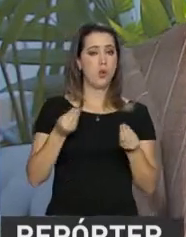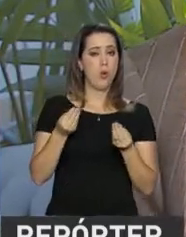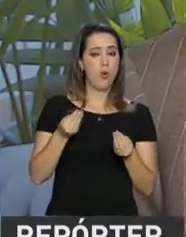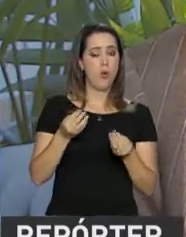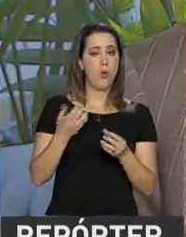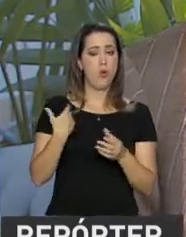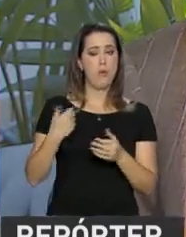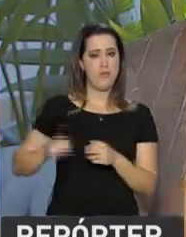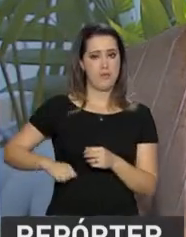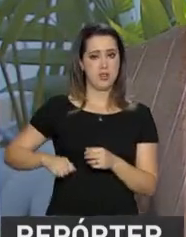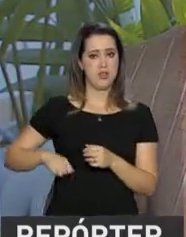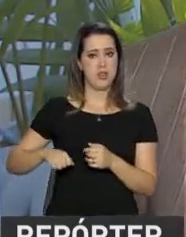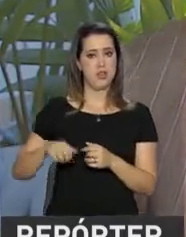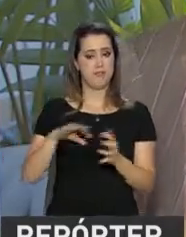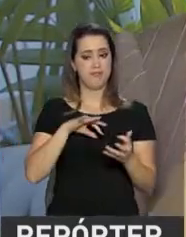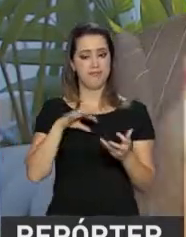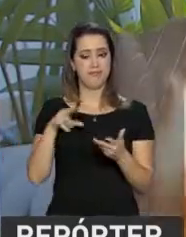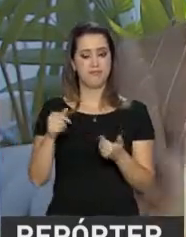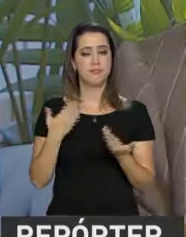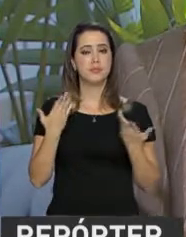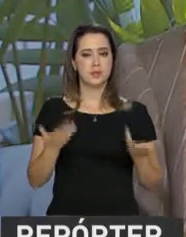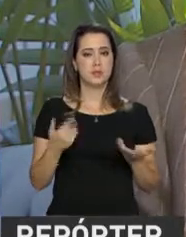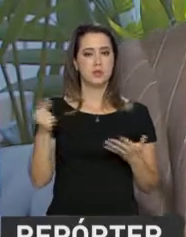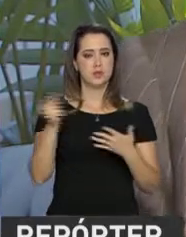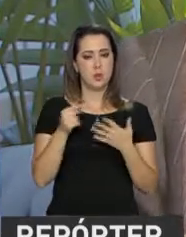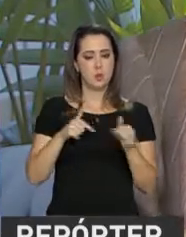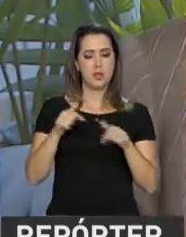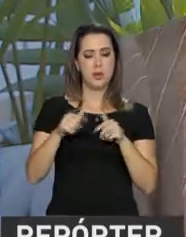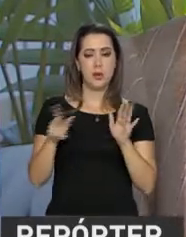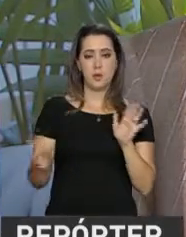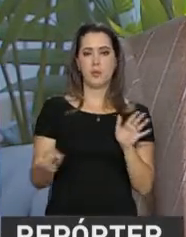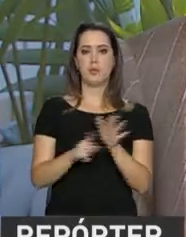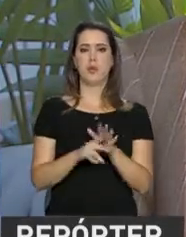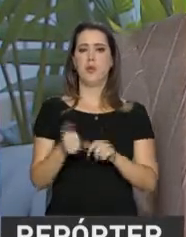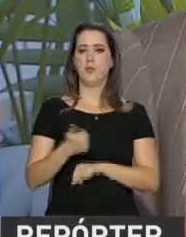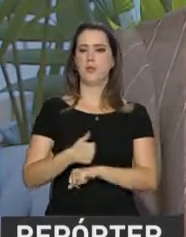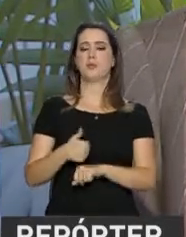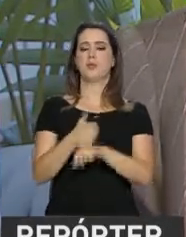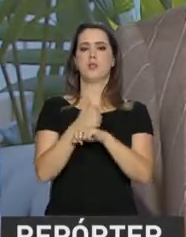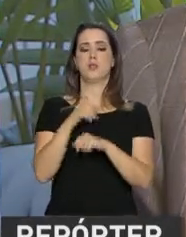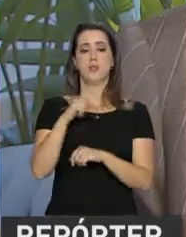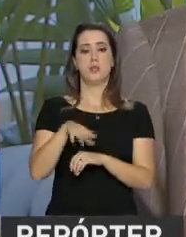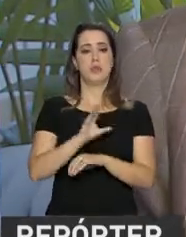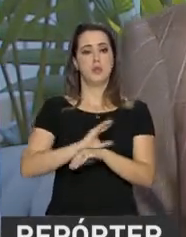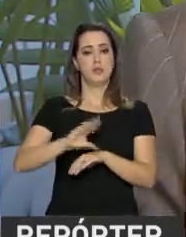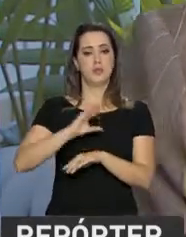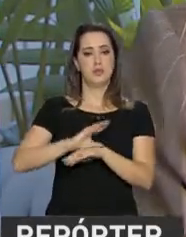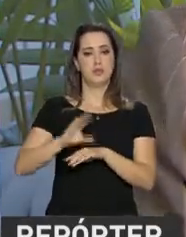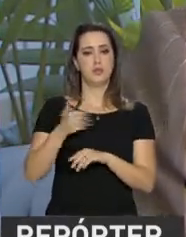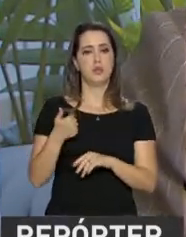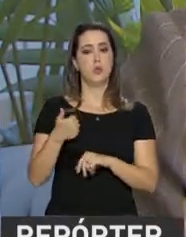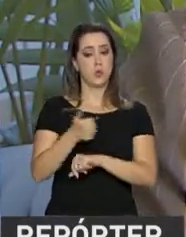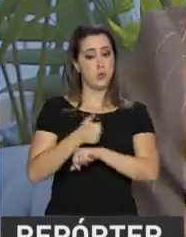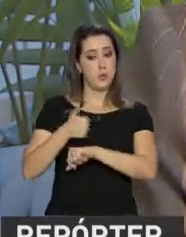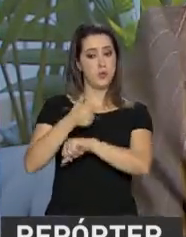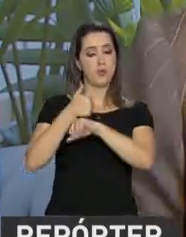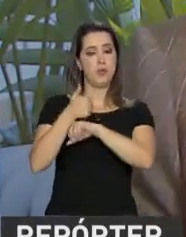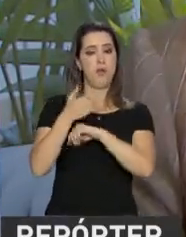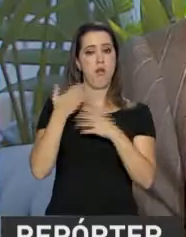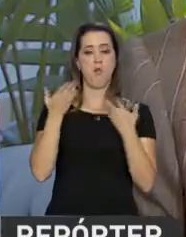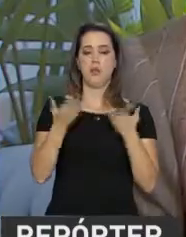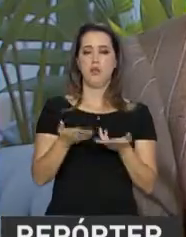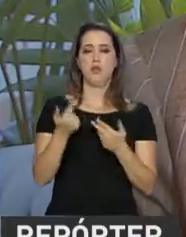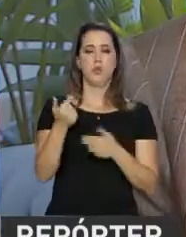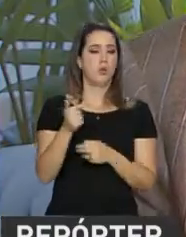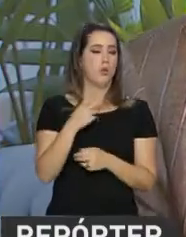São várias matérias voltadas para a atuação profissional do diplomata. É um curso, portanto, profissionalizante,